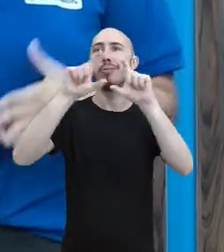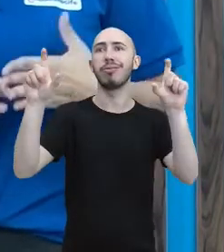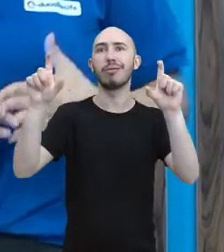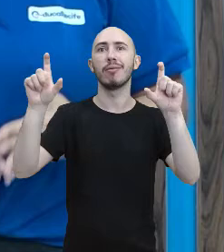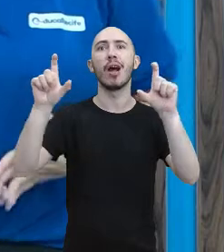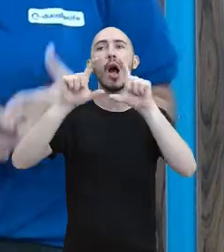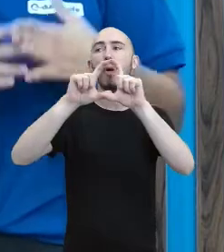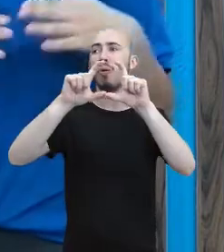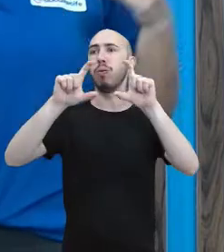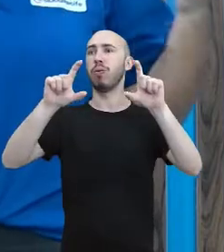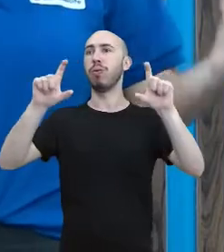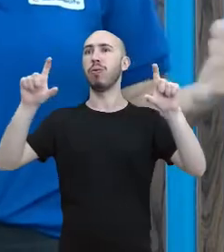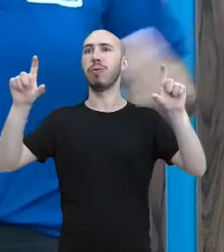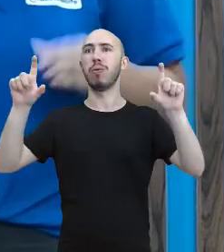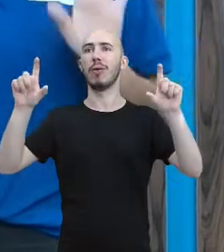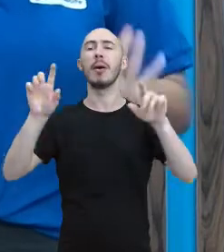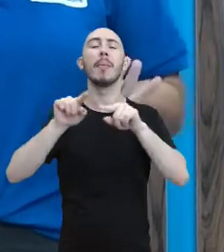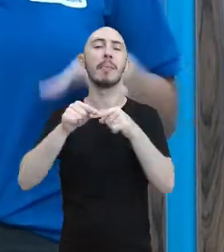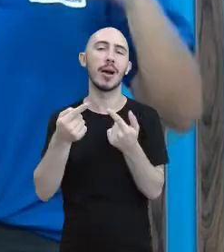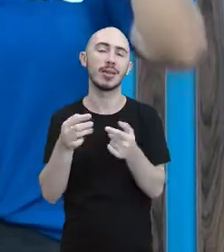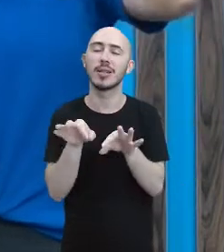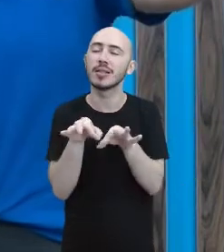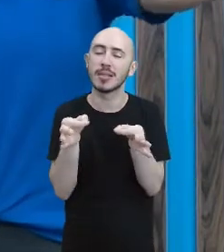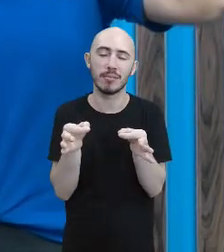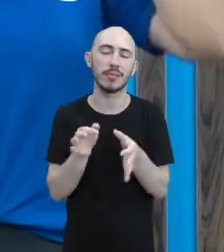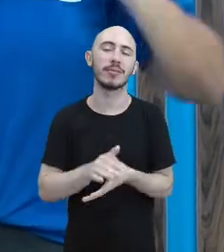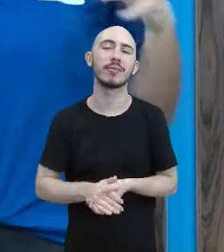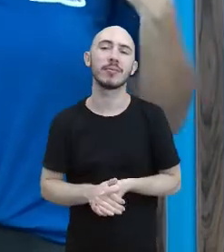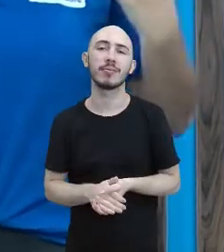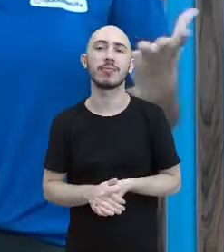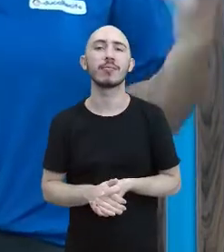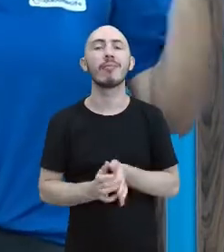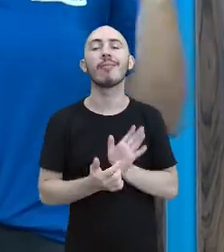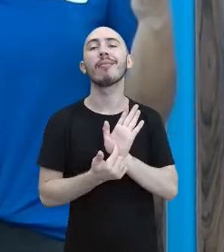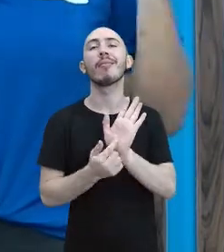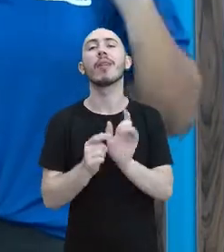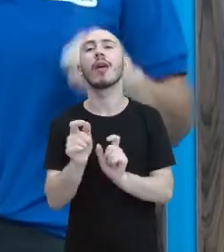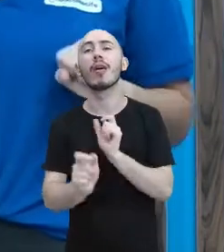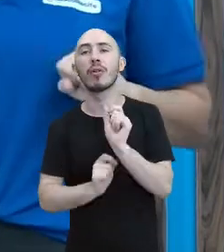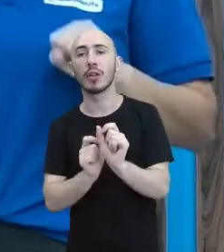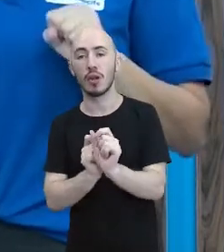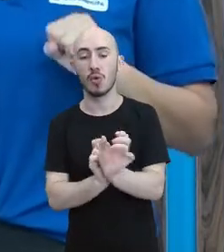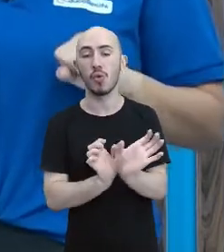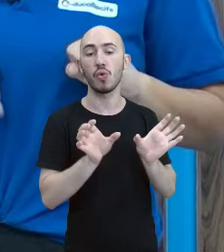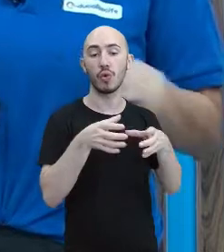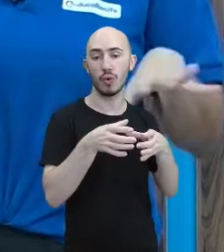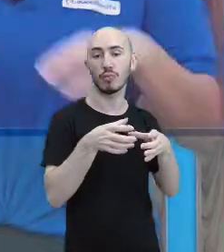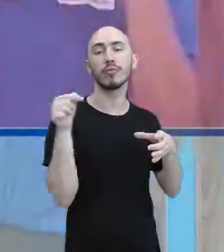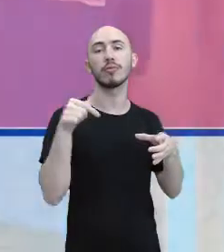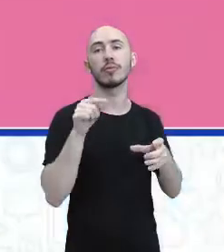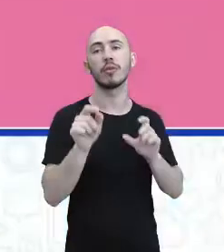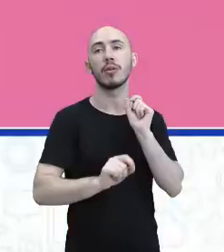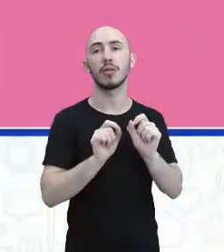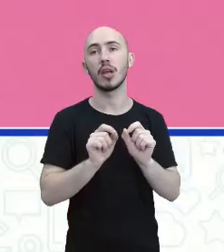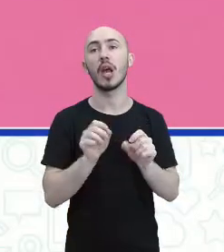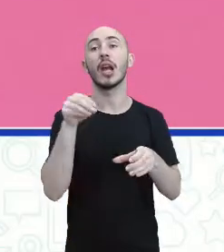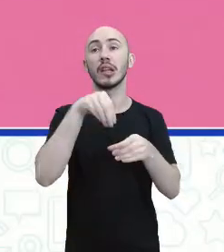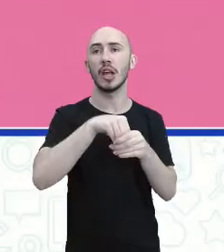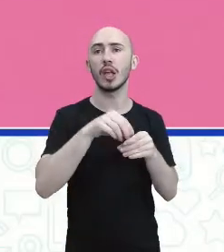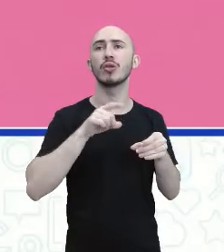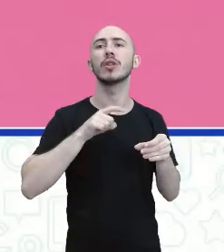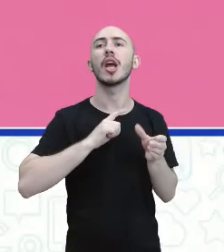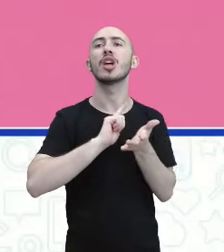caminho teórico, assim, bem comprido, mas é simples. Eu quero dizer que esse agrupamento, ele reúne os